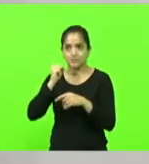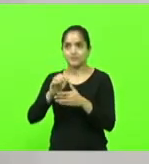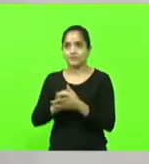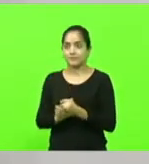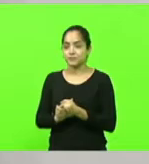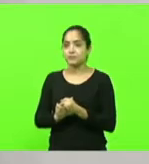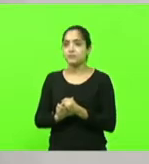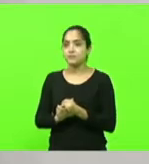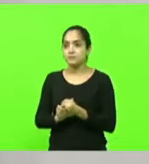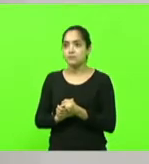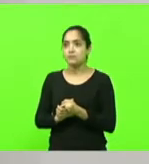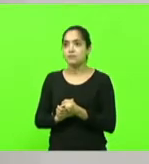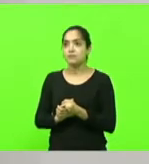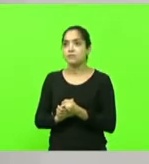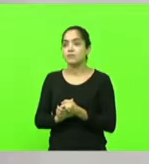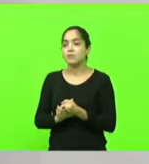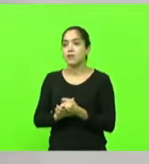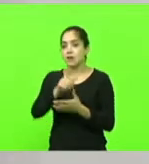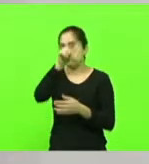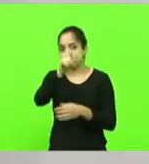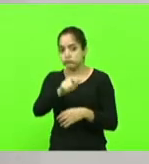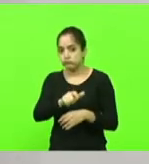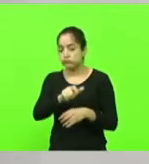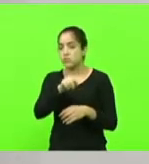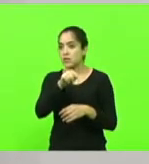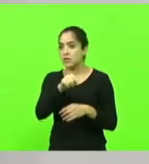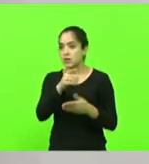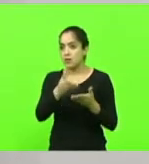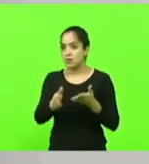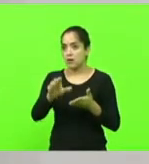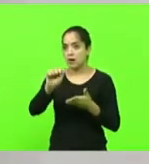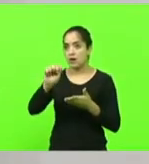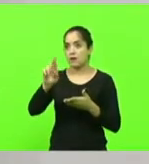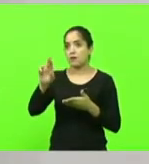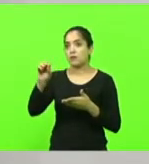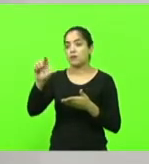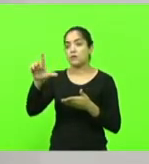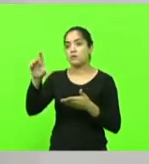derrotando o candidato da Arena, Haroldo Carvalho.